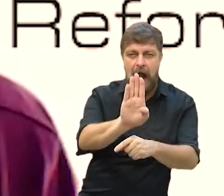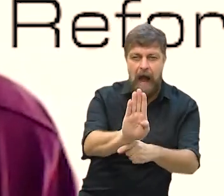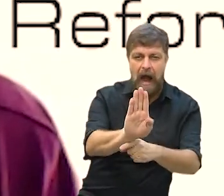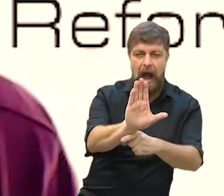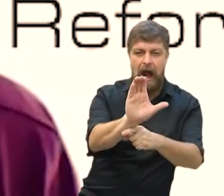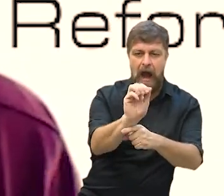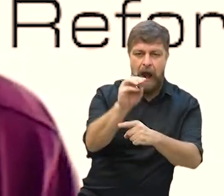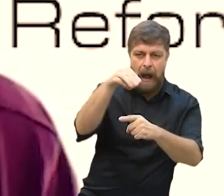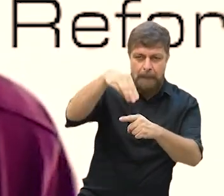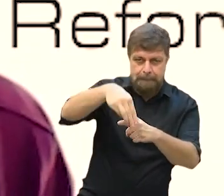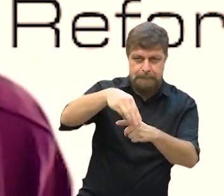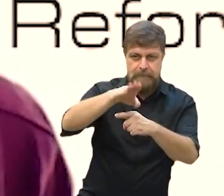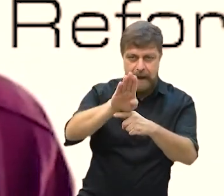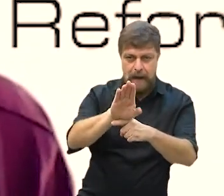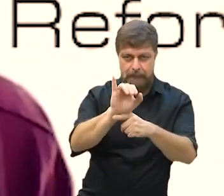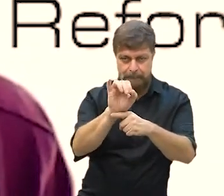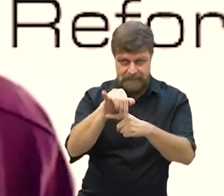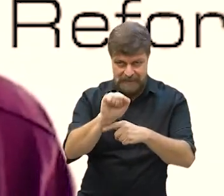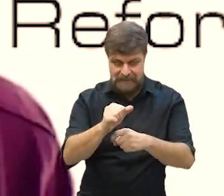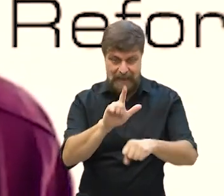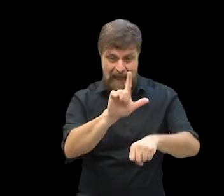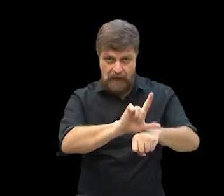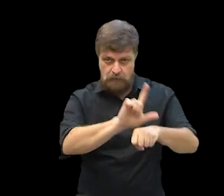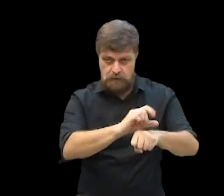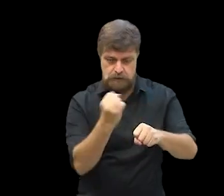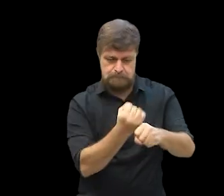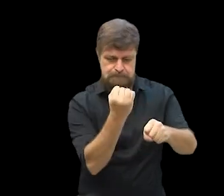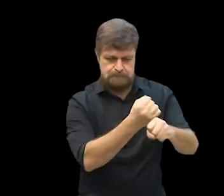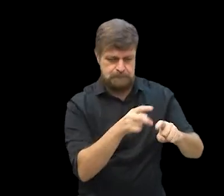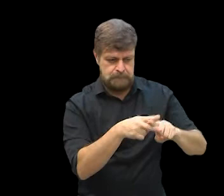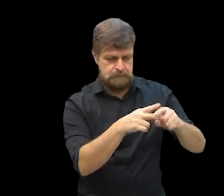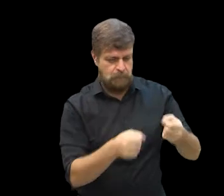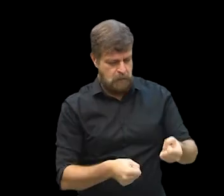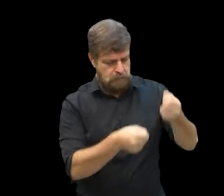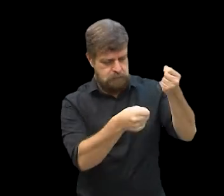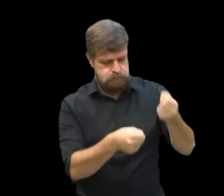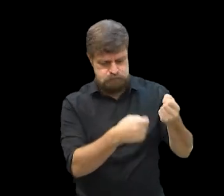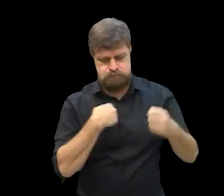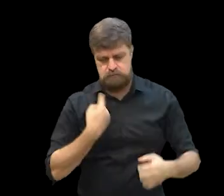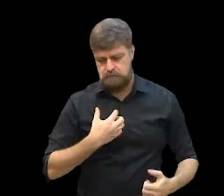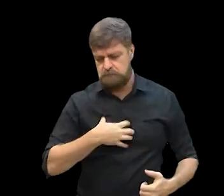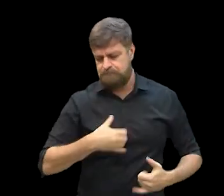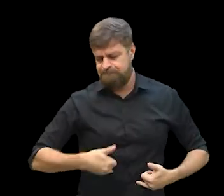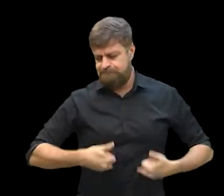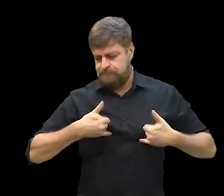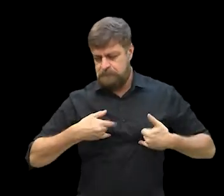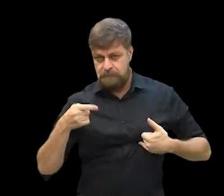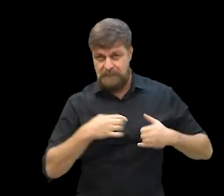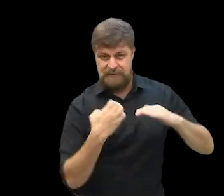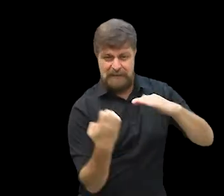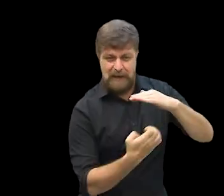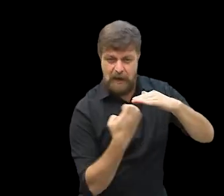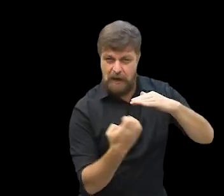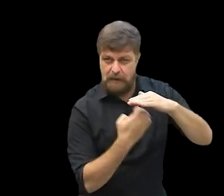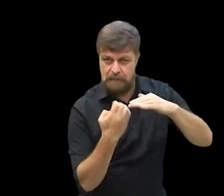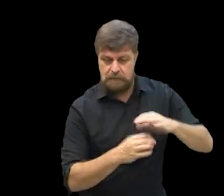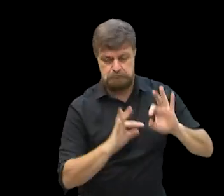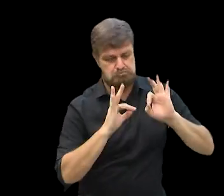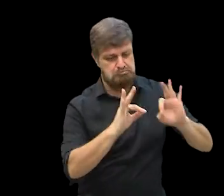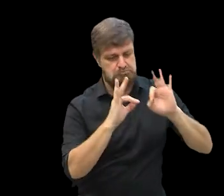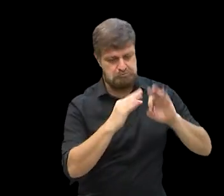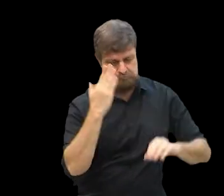apenas uma, que foi a principal, foi a reforma da loja, né? E é um orgulho para nós ter feito essa obra para a Bambini, que é uma empresa